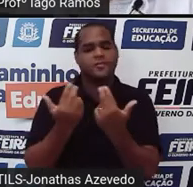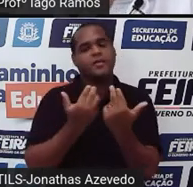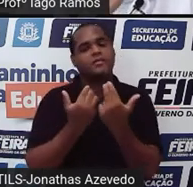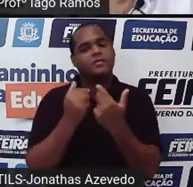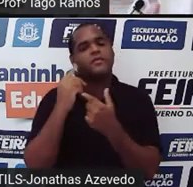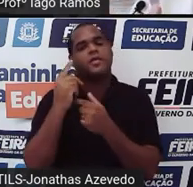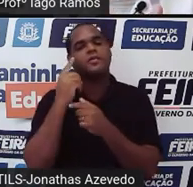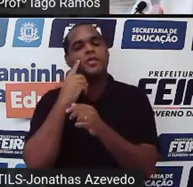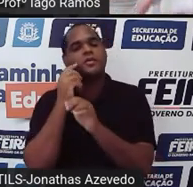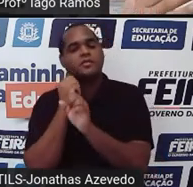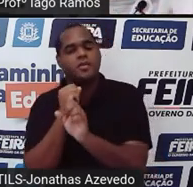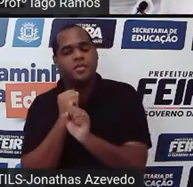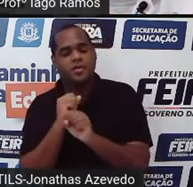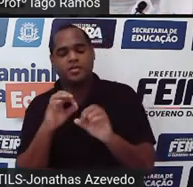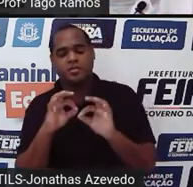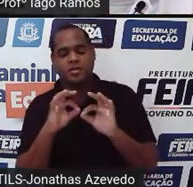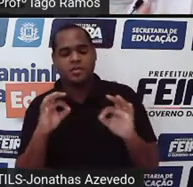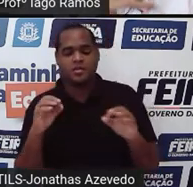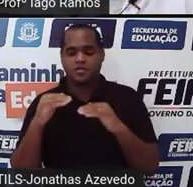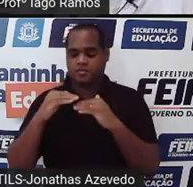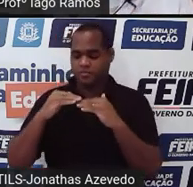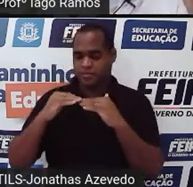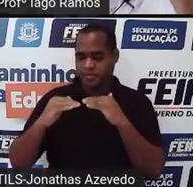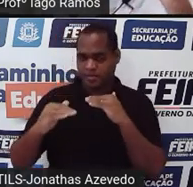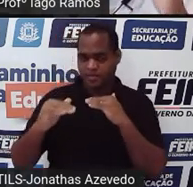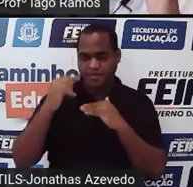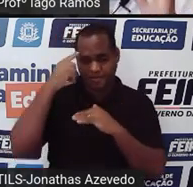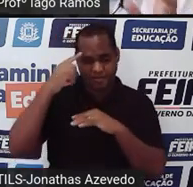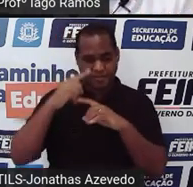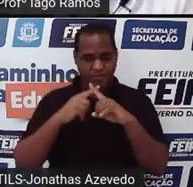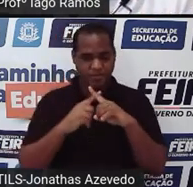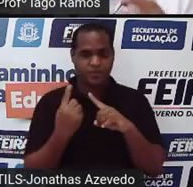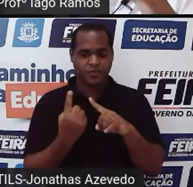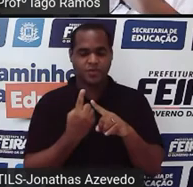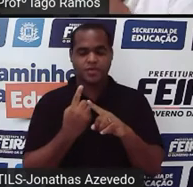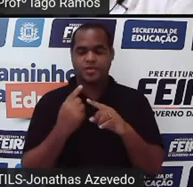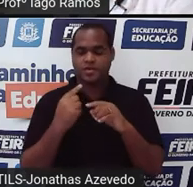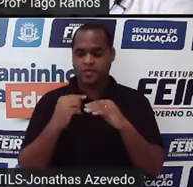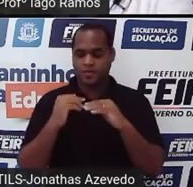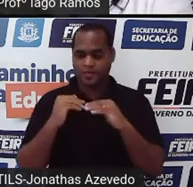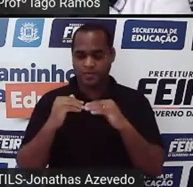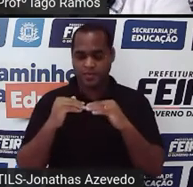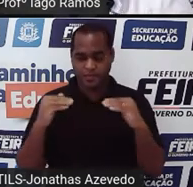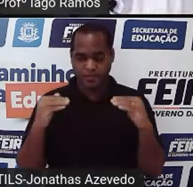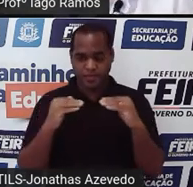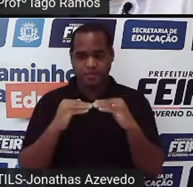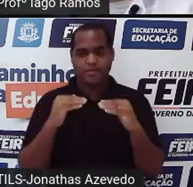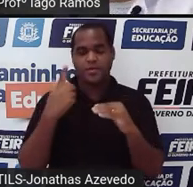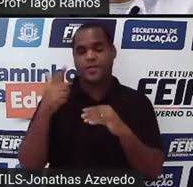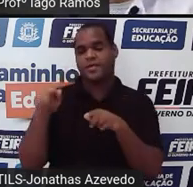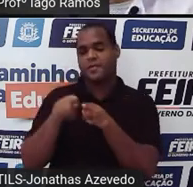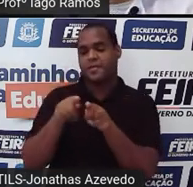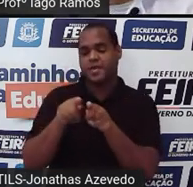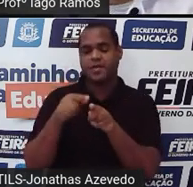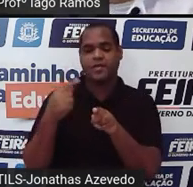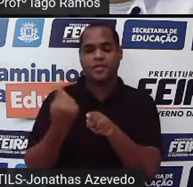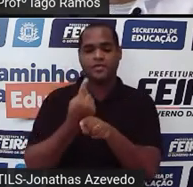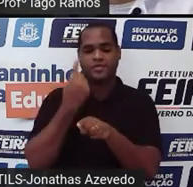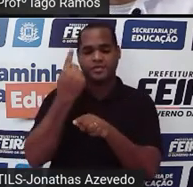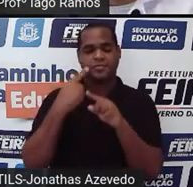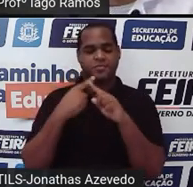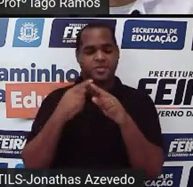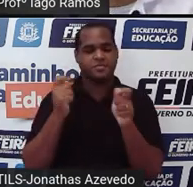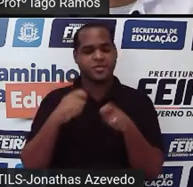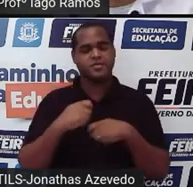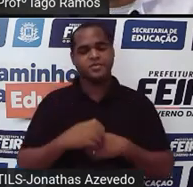pega o comprimento a medida do comprimento multiplica pela medida da largura multiplica pela medida da altura